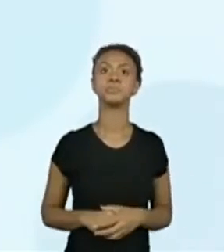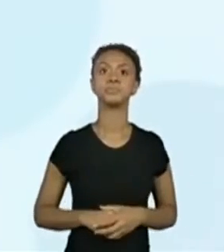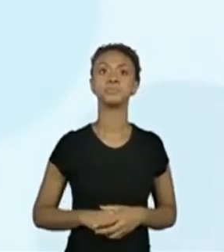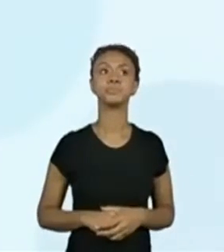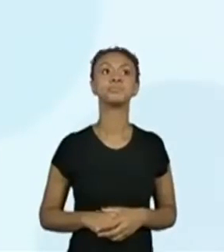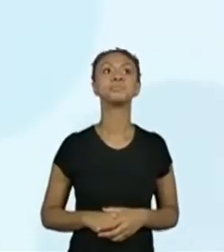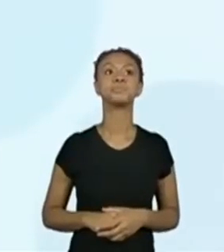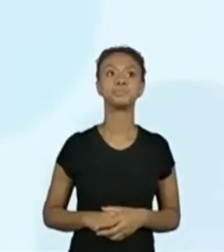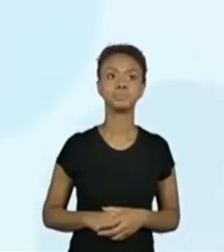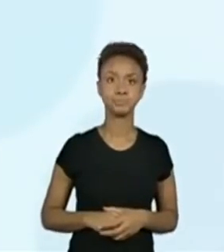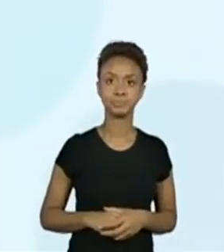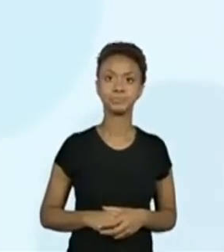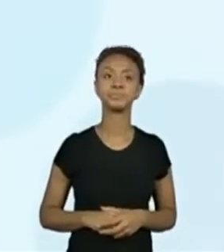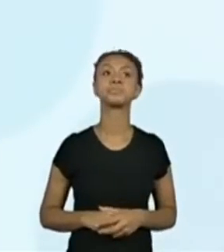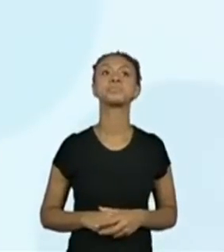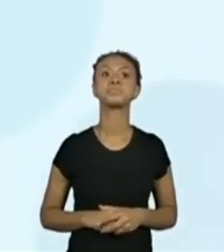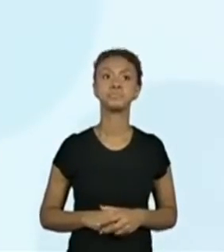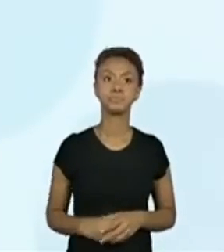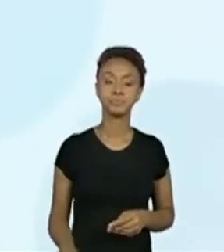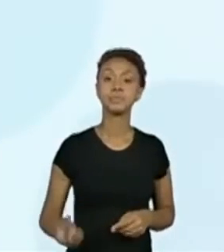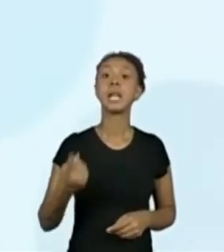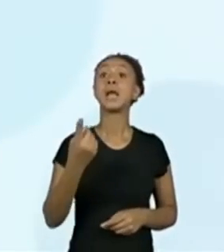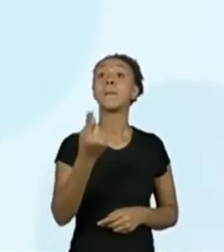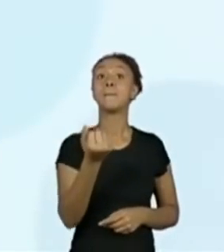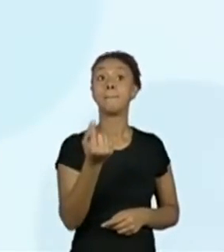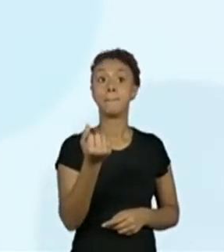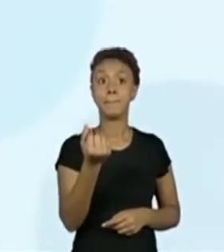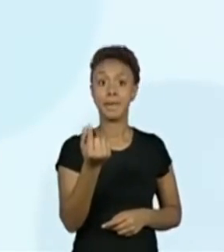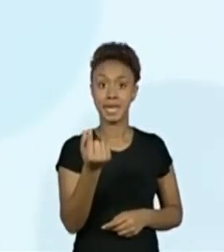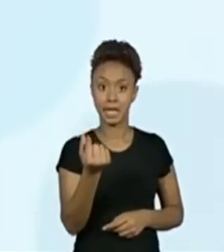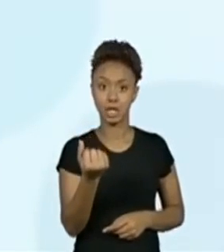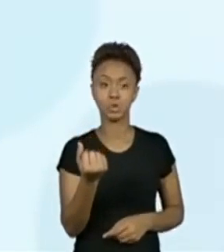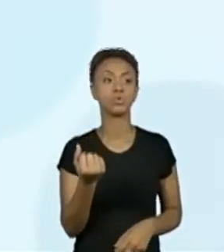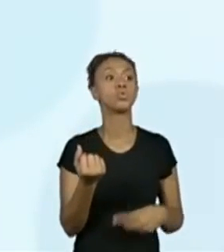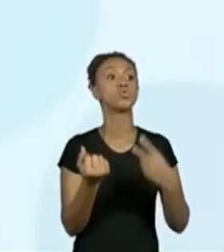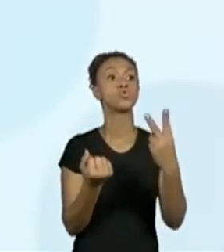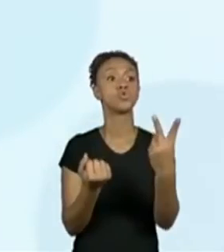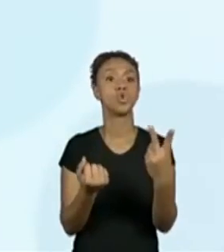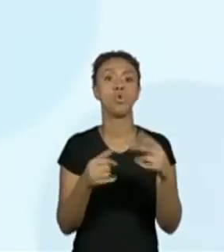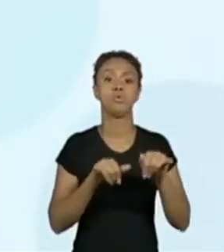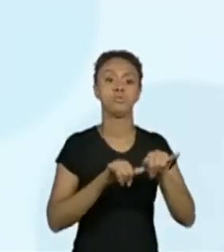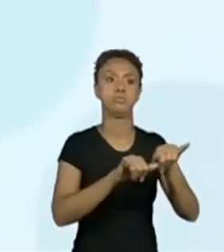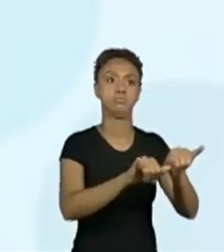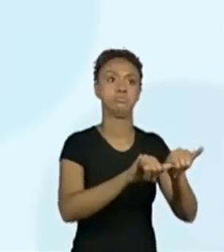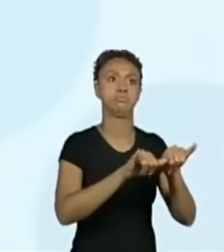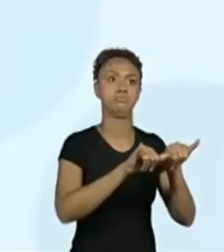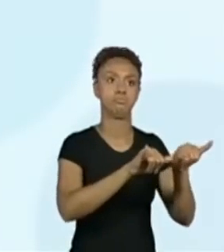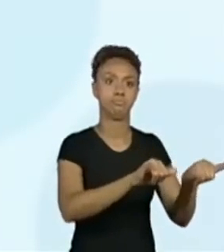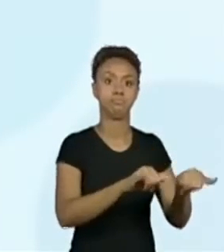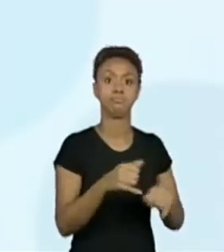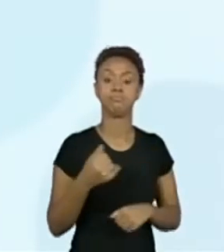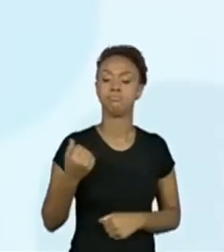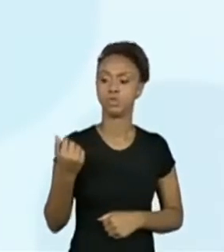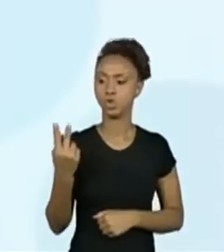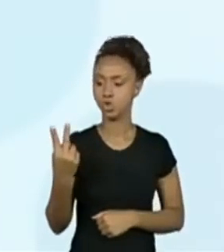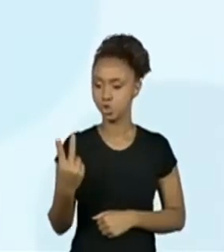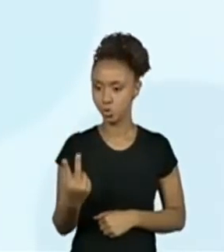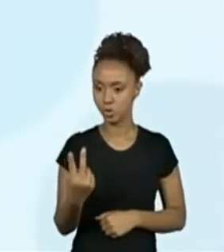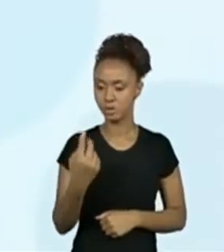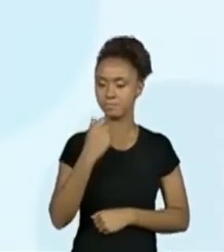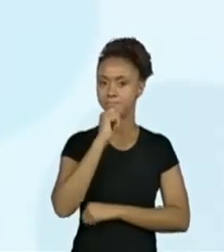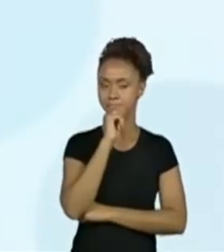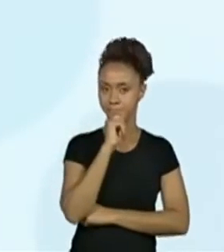o preço verificado em dois mercadinhos. Opa! Então,